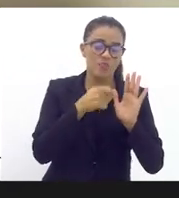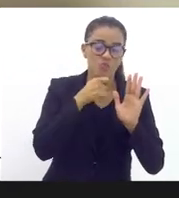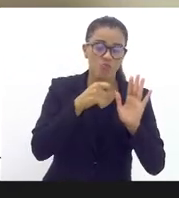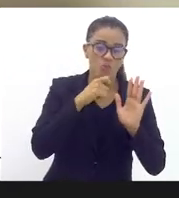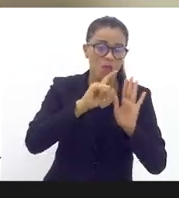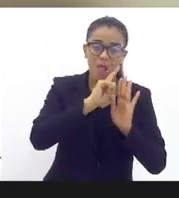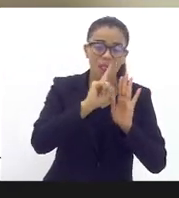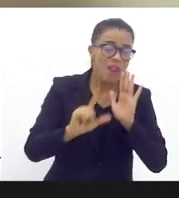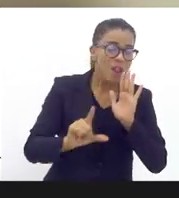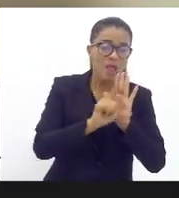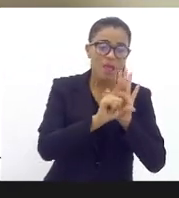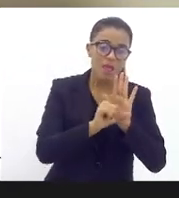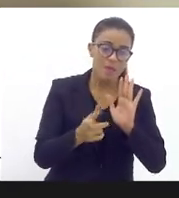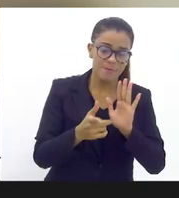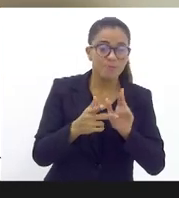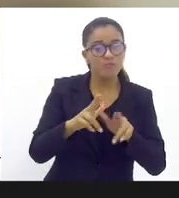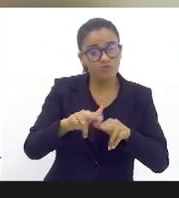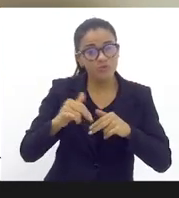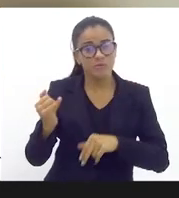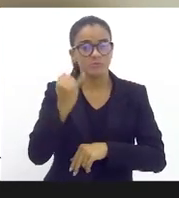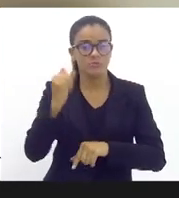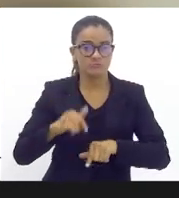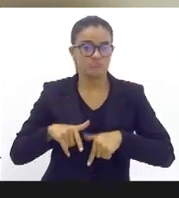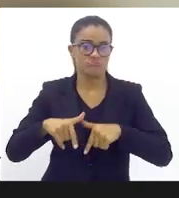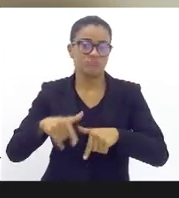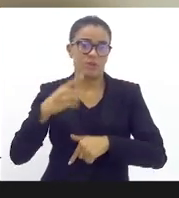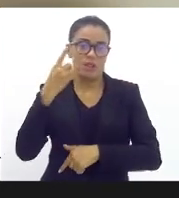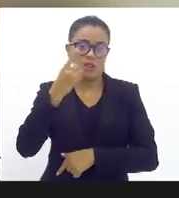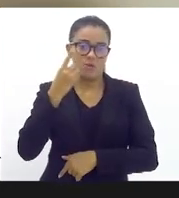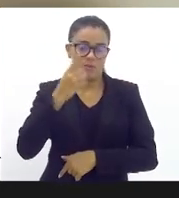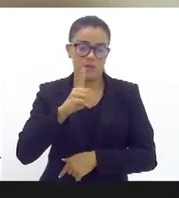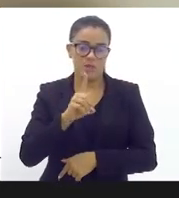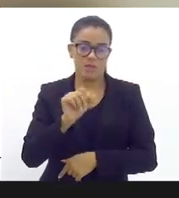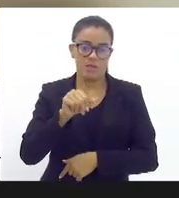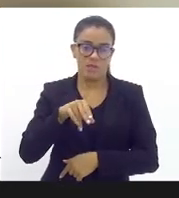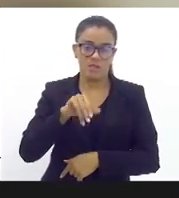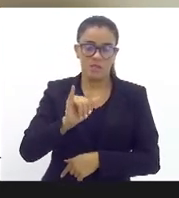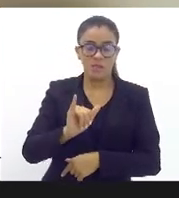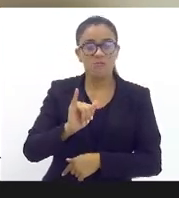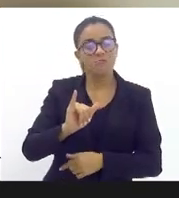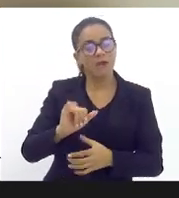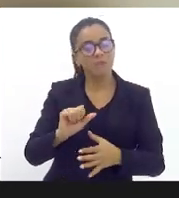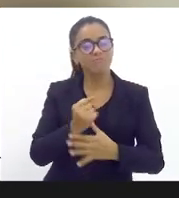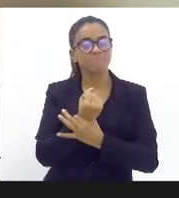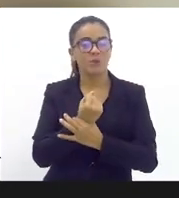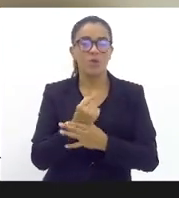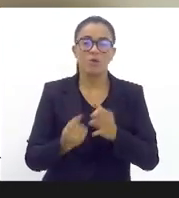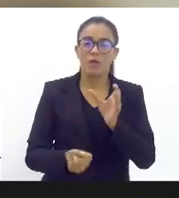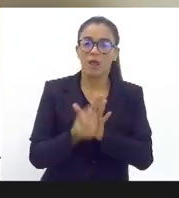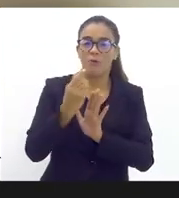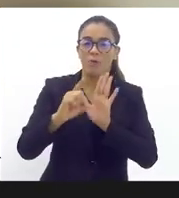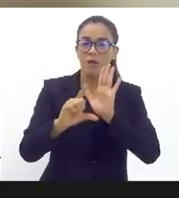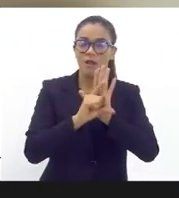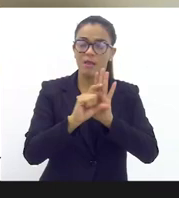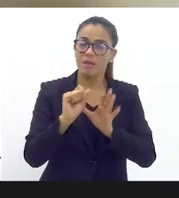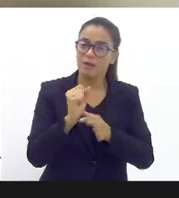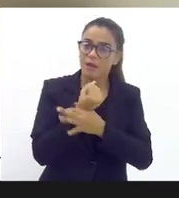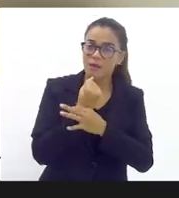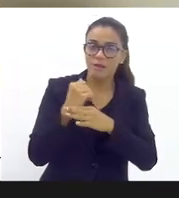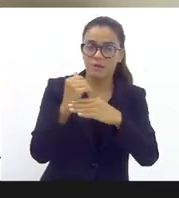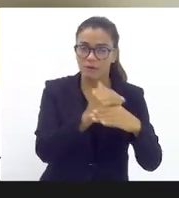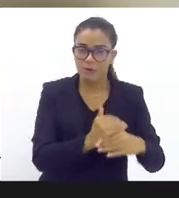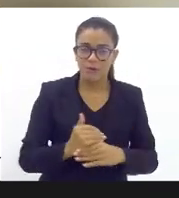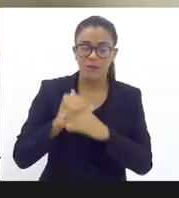fundamental a atuação da deputada Dani Balbi para garantir uma legislação estadual que garanta igualdade